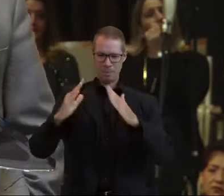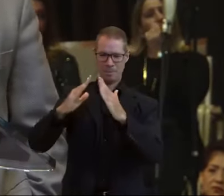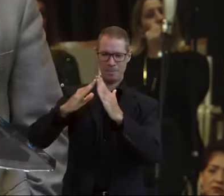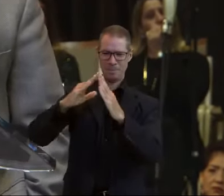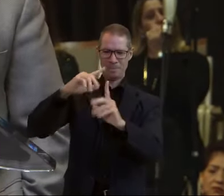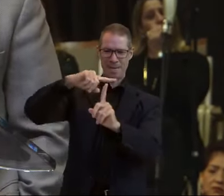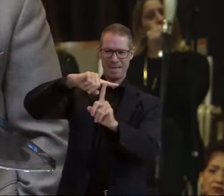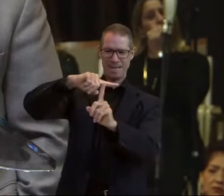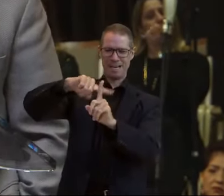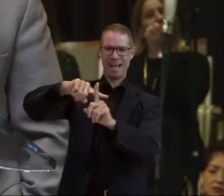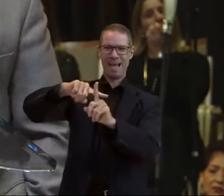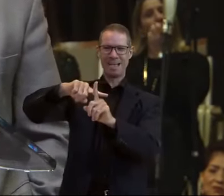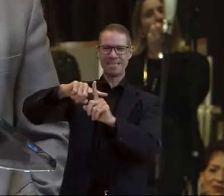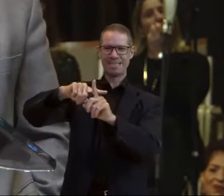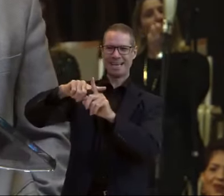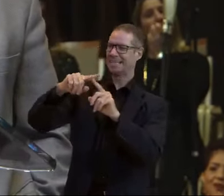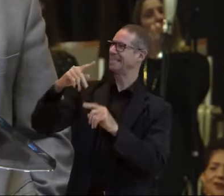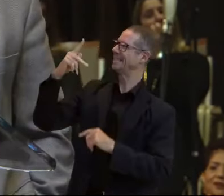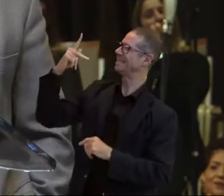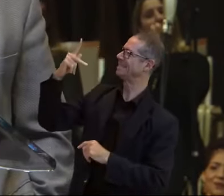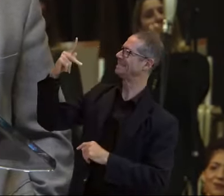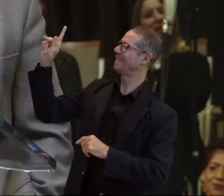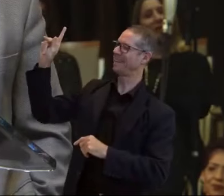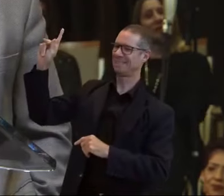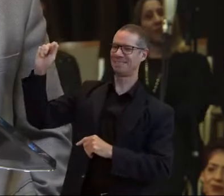serem dele,